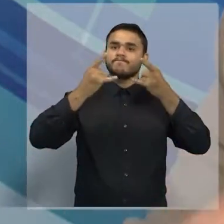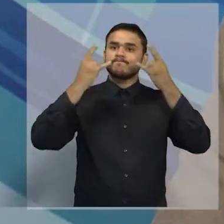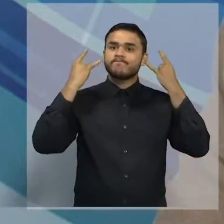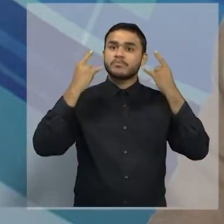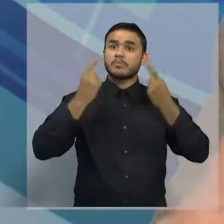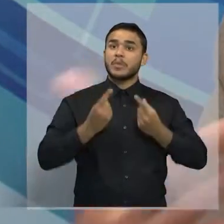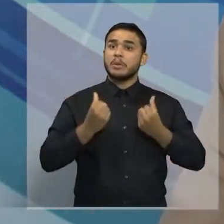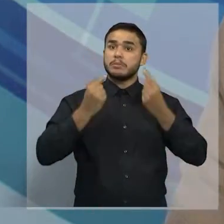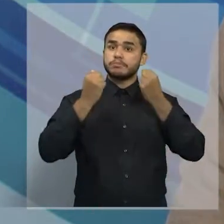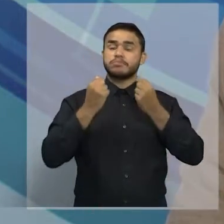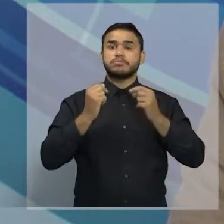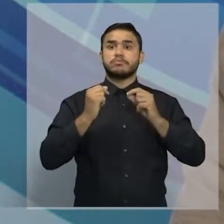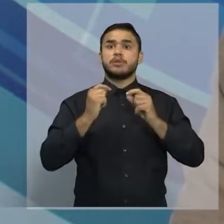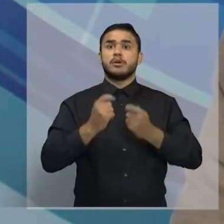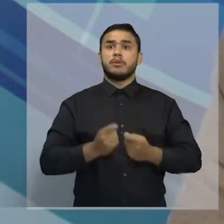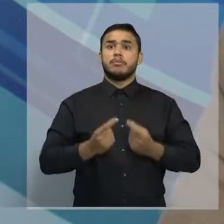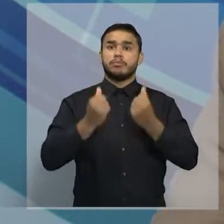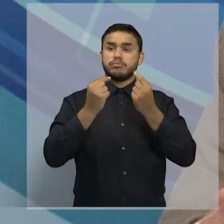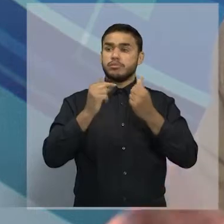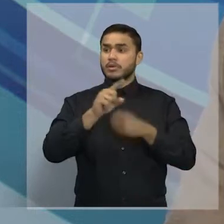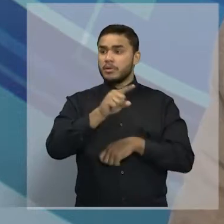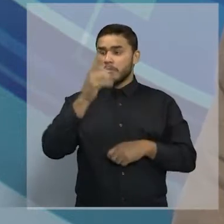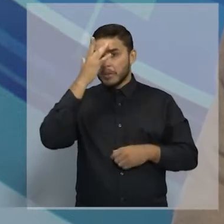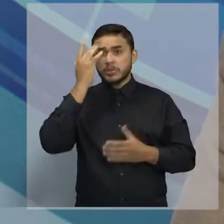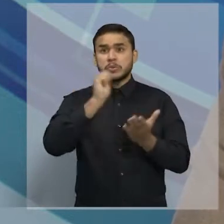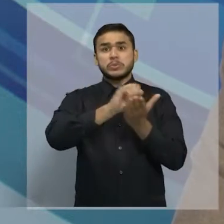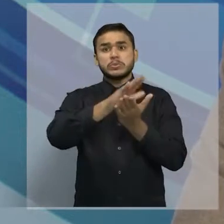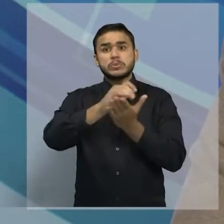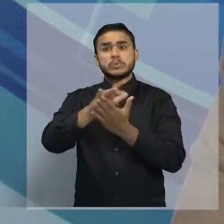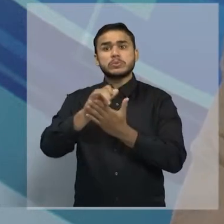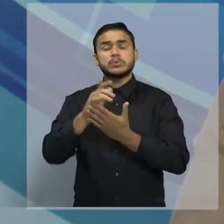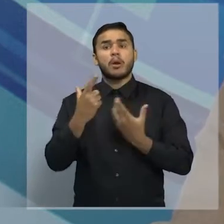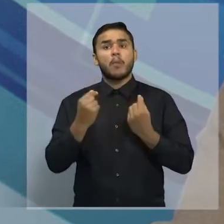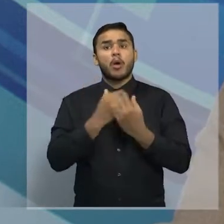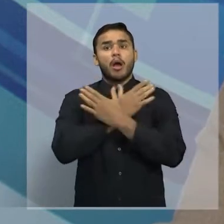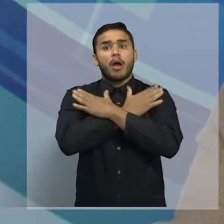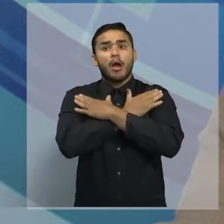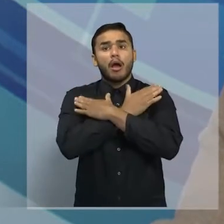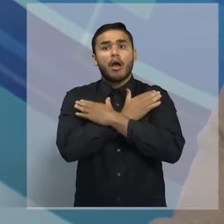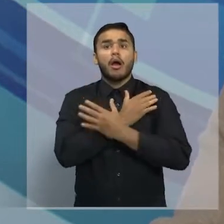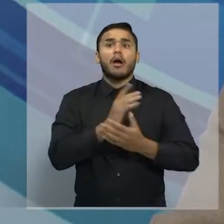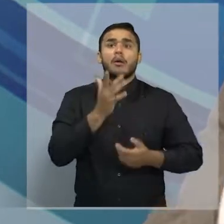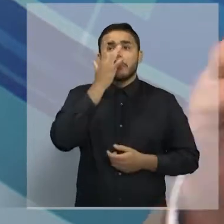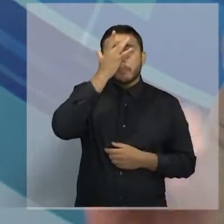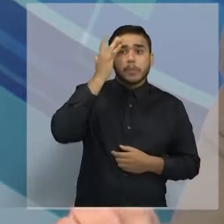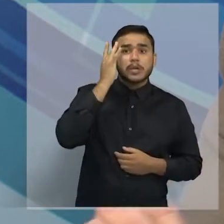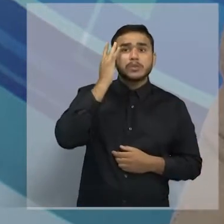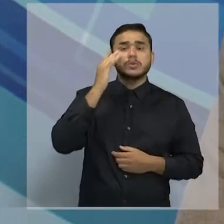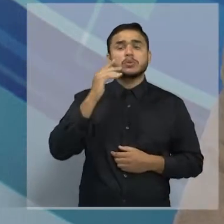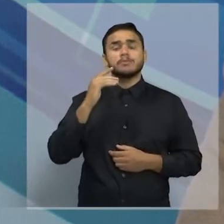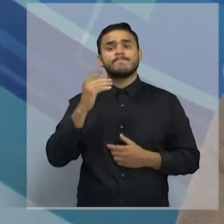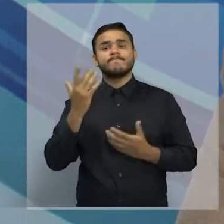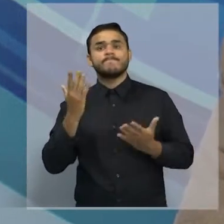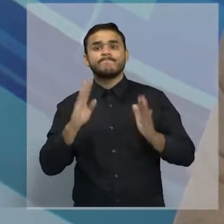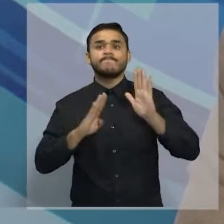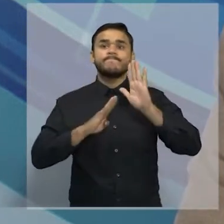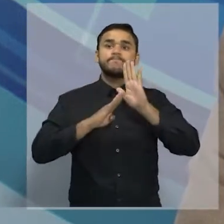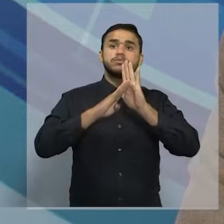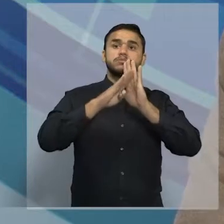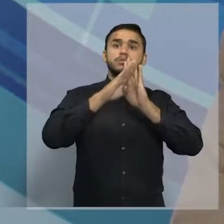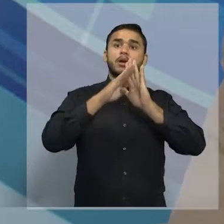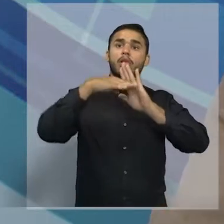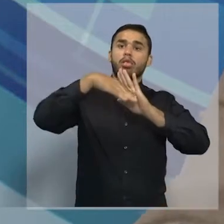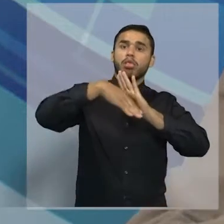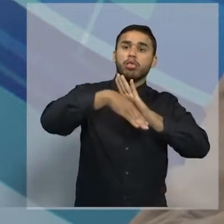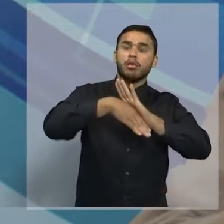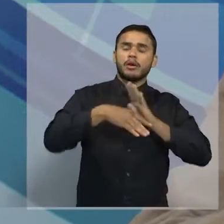de contração, que as pessoas perdem empregos e aí tal. Então a Previdência ela tem que servir também para esse motivo.